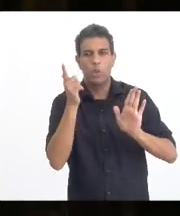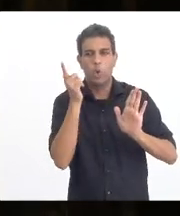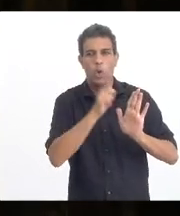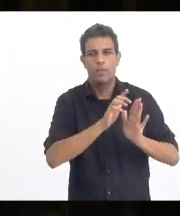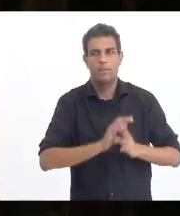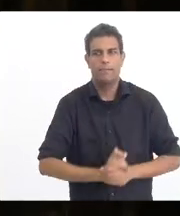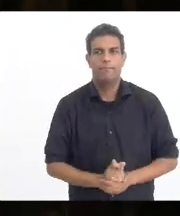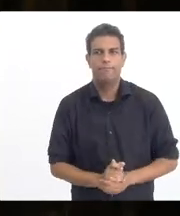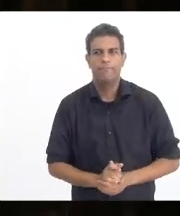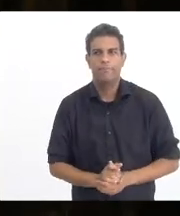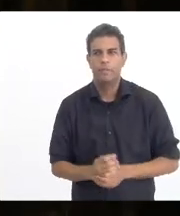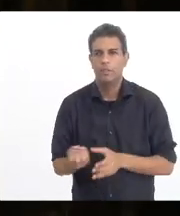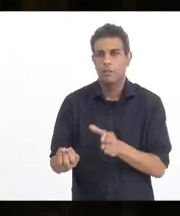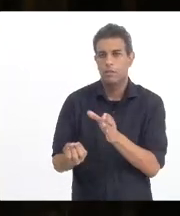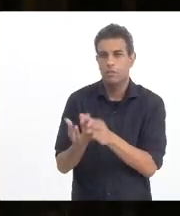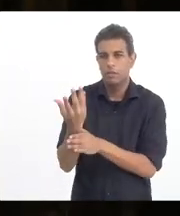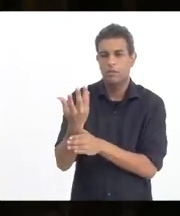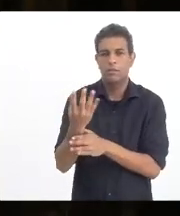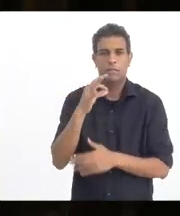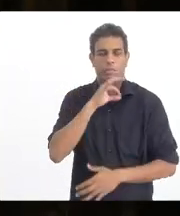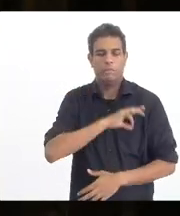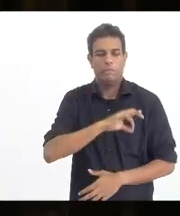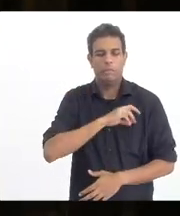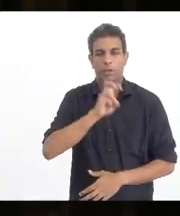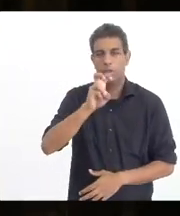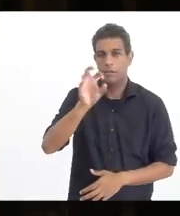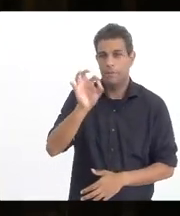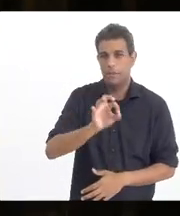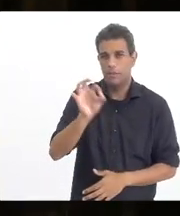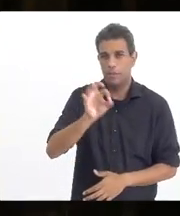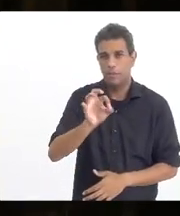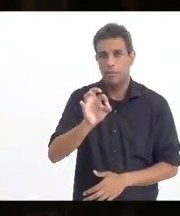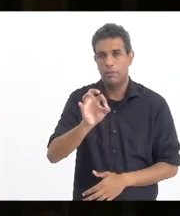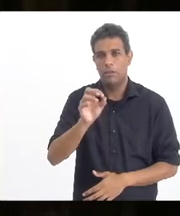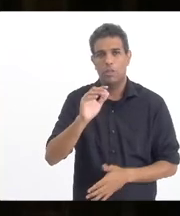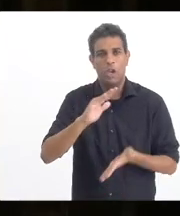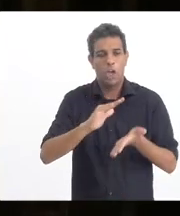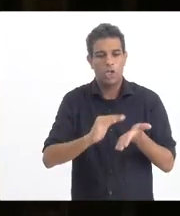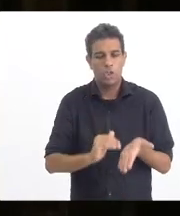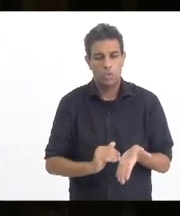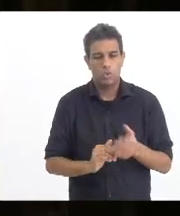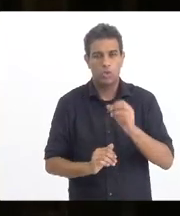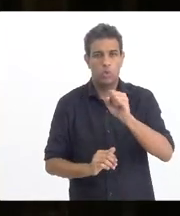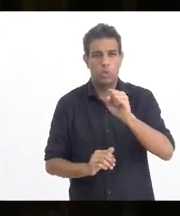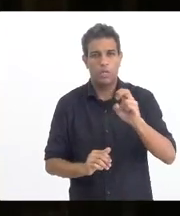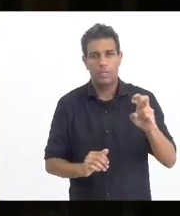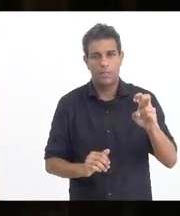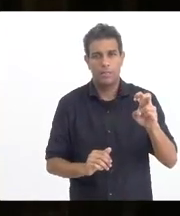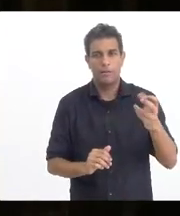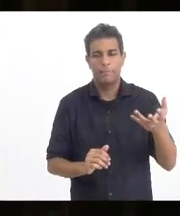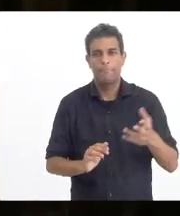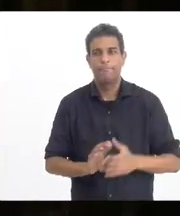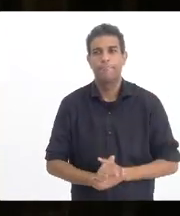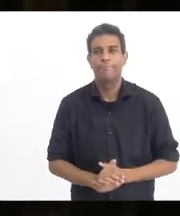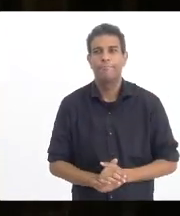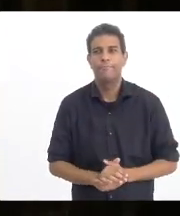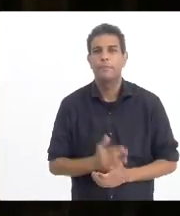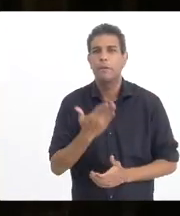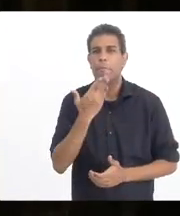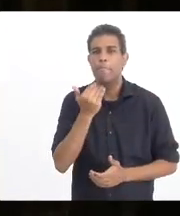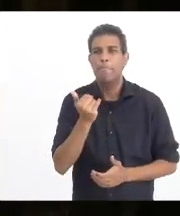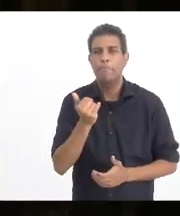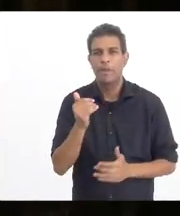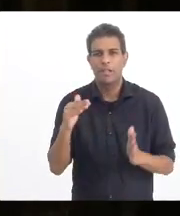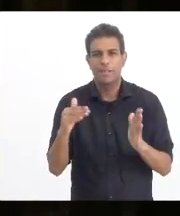casa? Criamos a gratificação de curso de 5%, extinguindo essa de 85%, e seria limitado